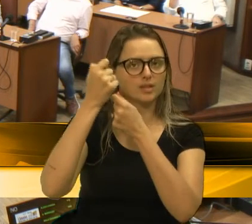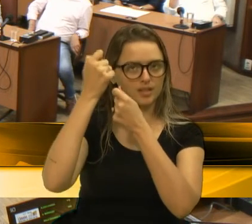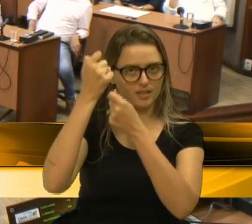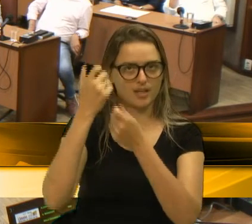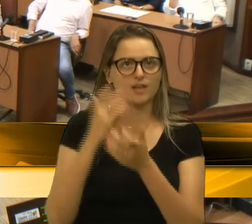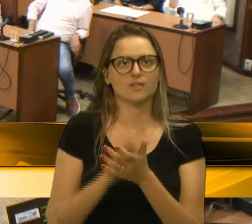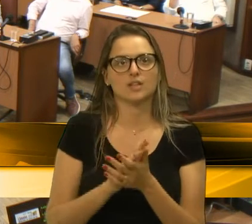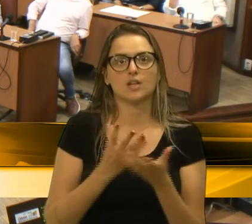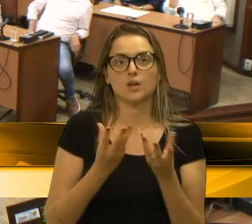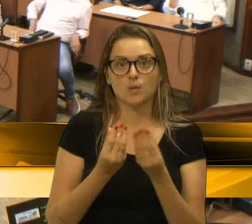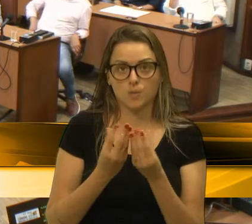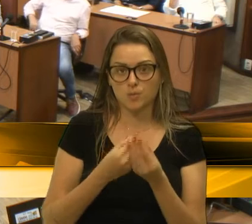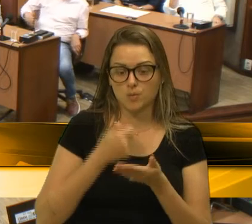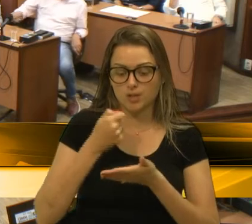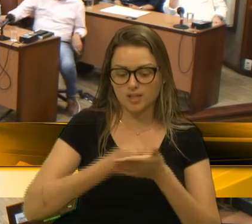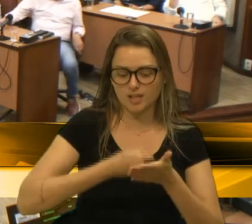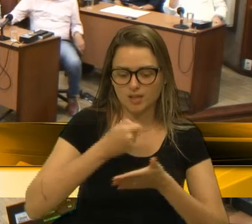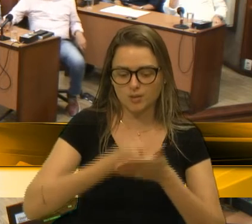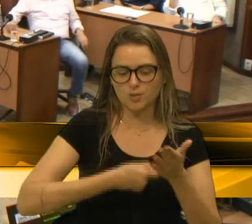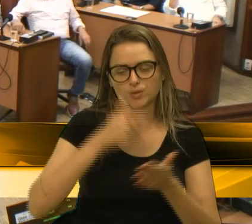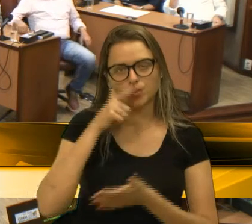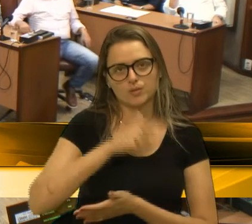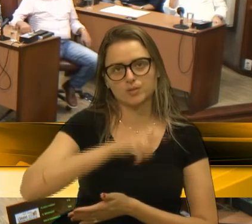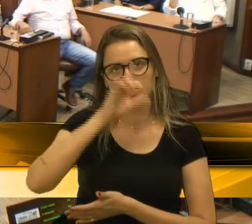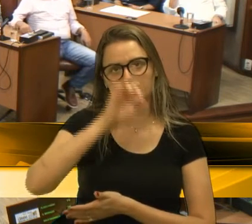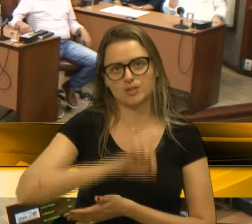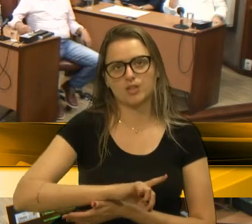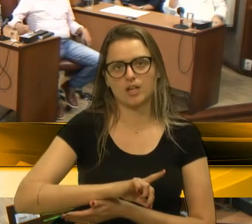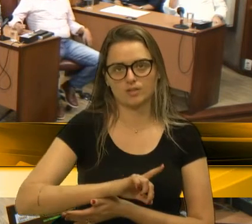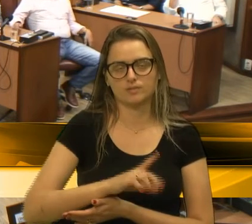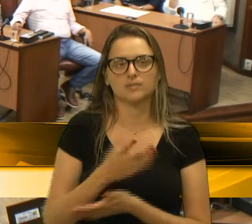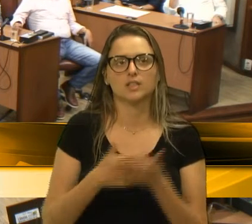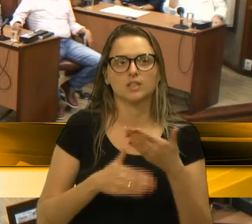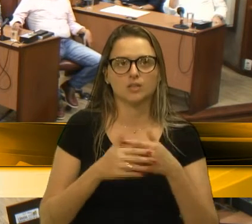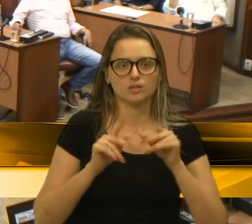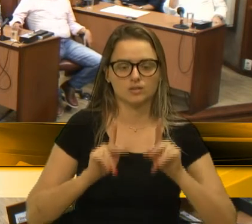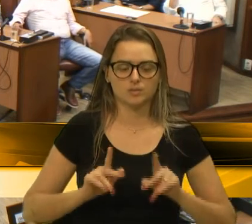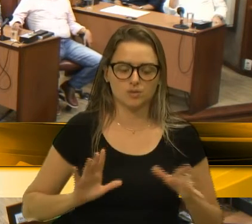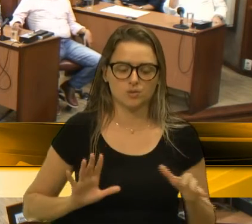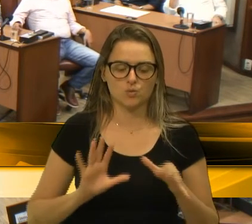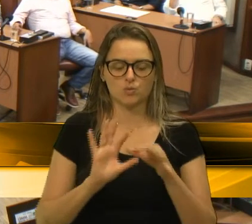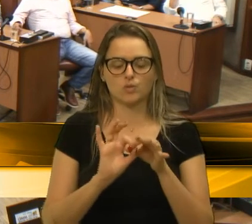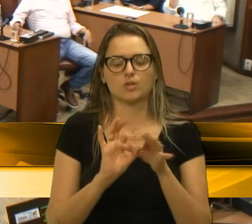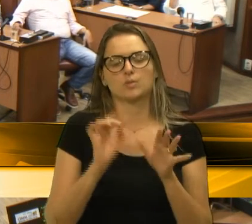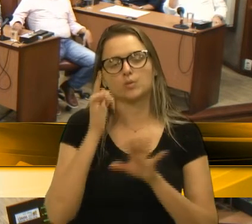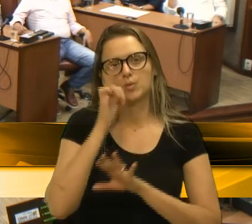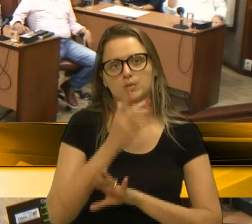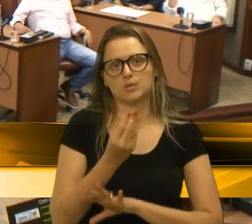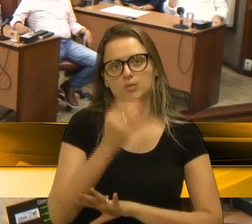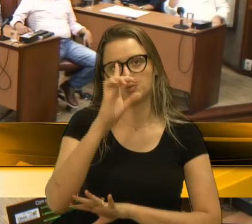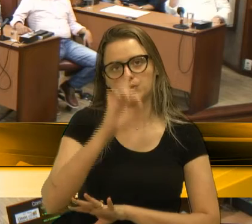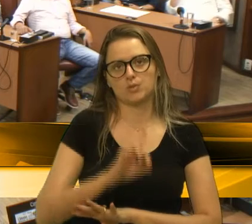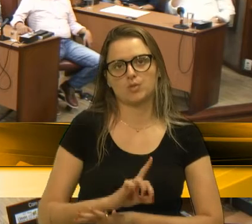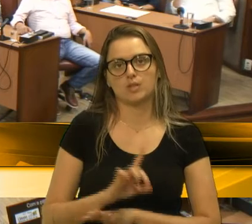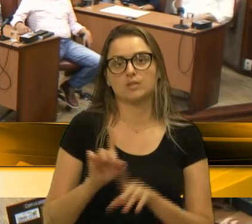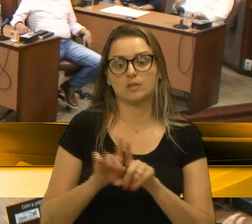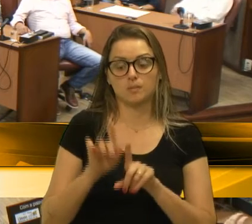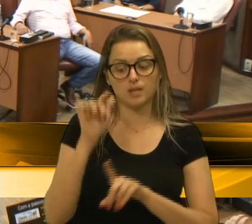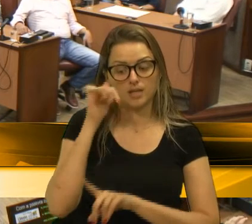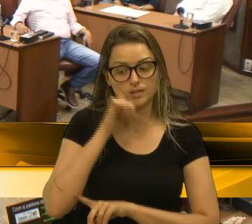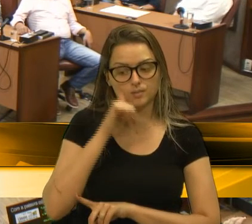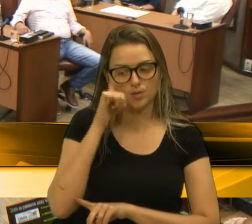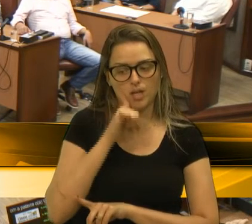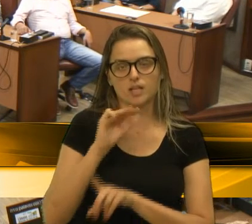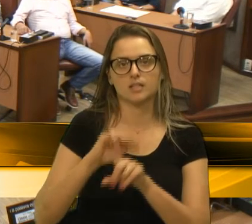Através de muita luta se tem os direitos. Os trabalhadores se uniram e conseguiram muitos direitos. Inclusive as mulheres no mercado